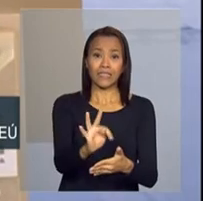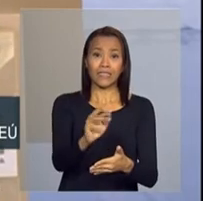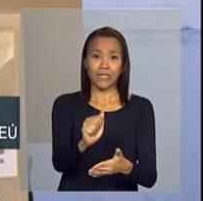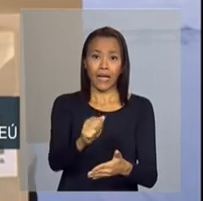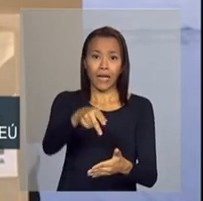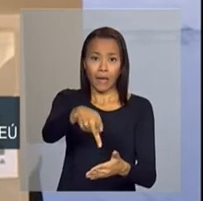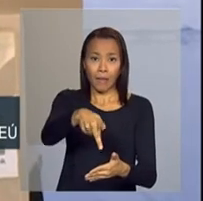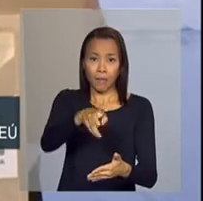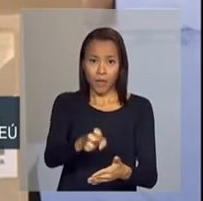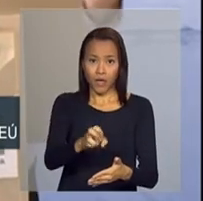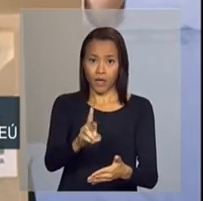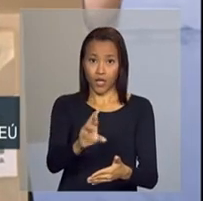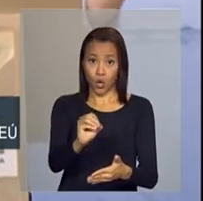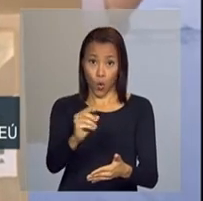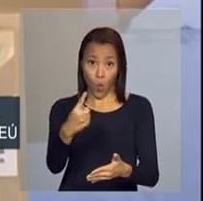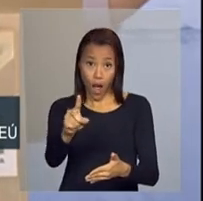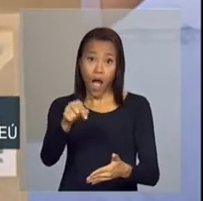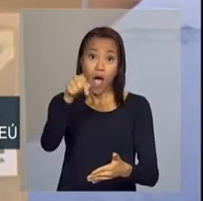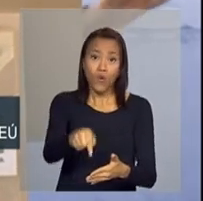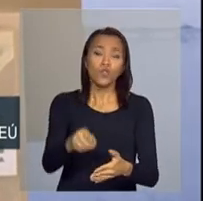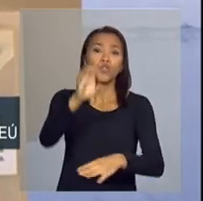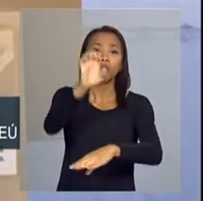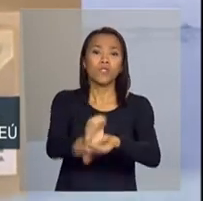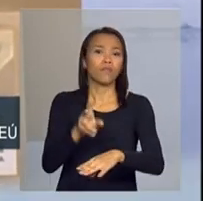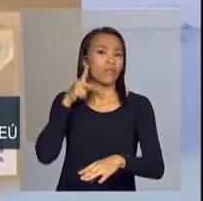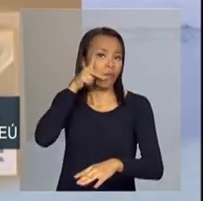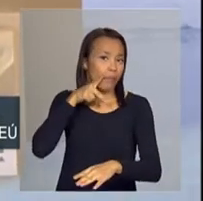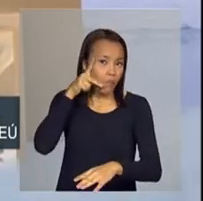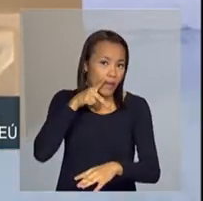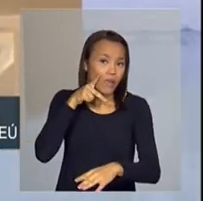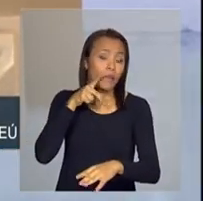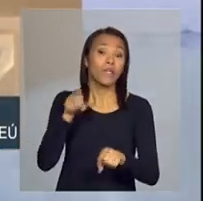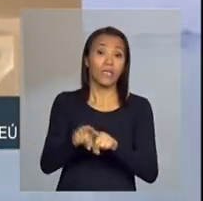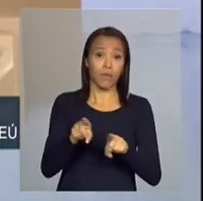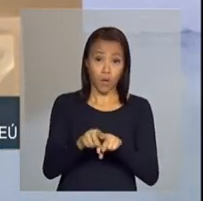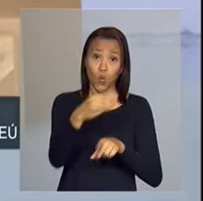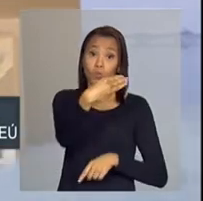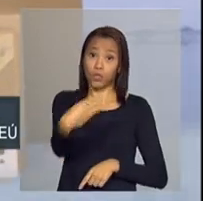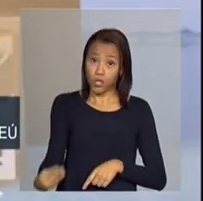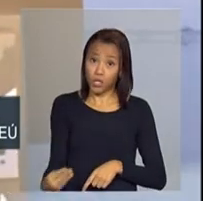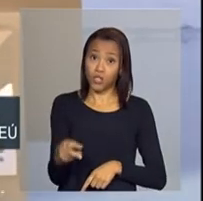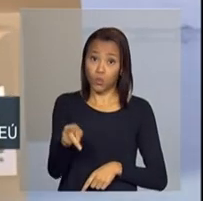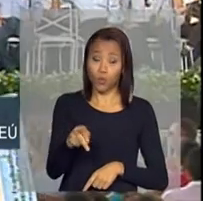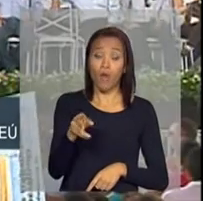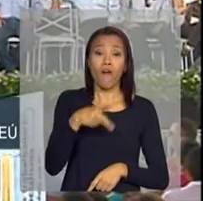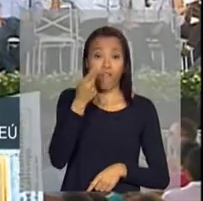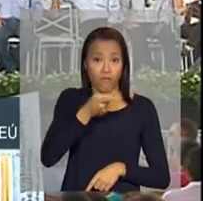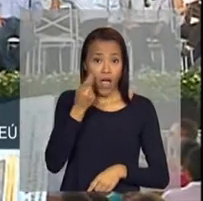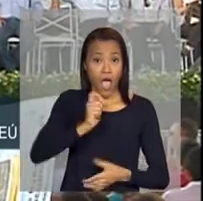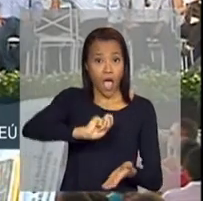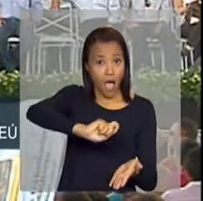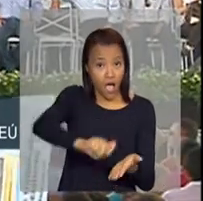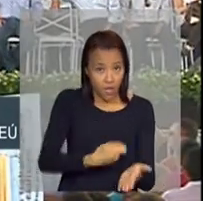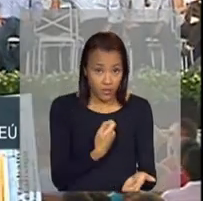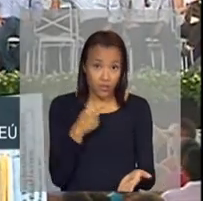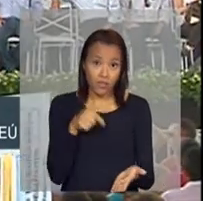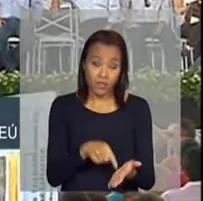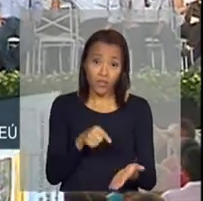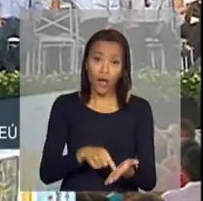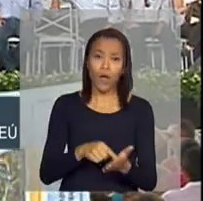Paraíba. Aqui hoje, o ministro Fernando Bezerra Coelho vai assinar o edital de